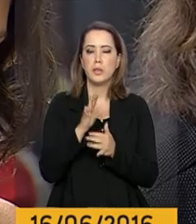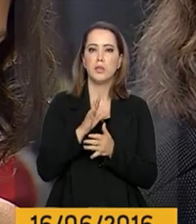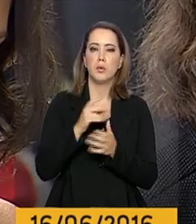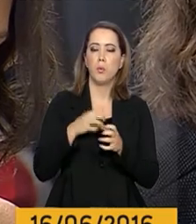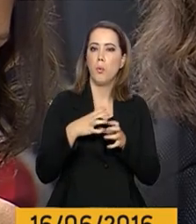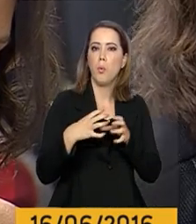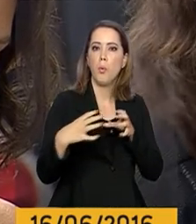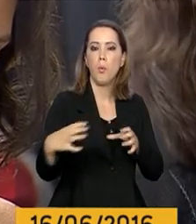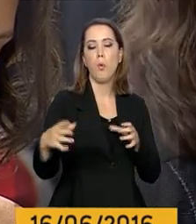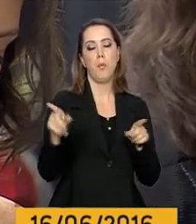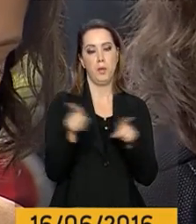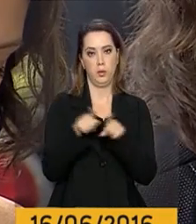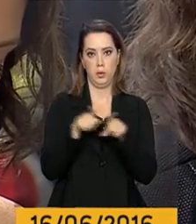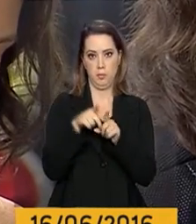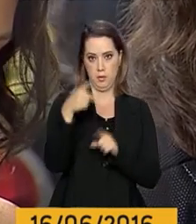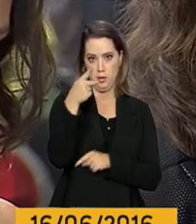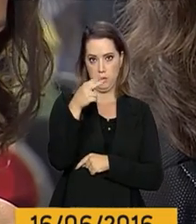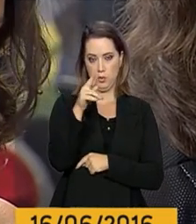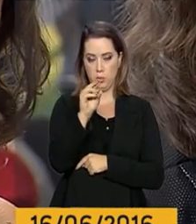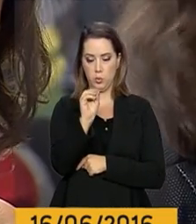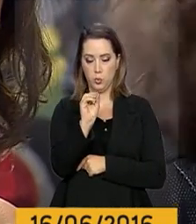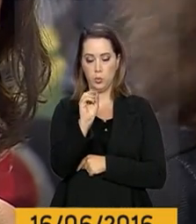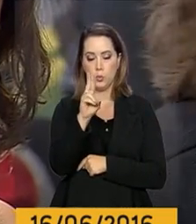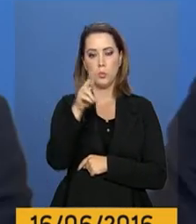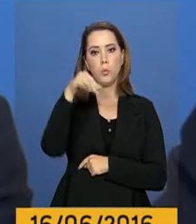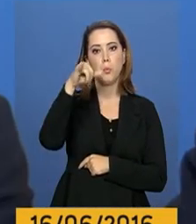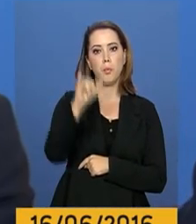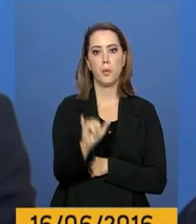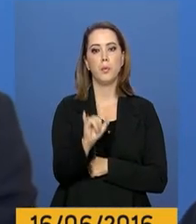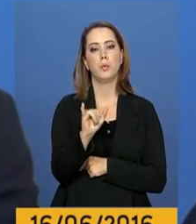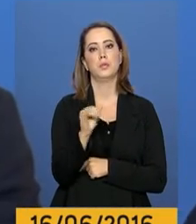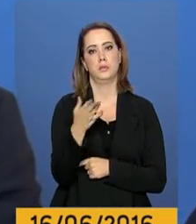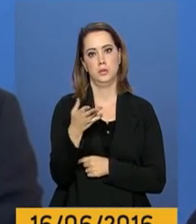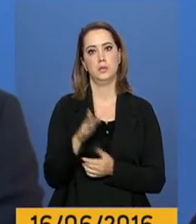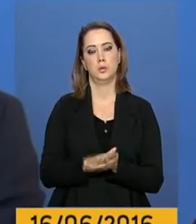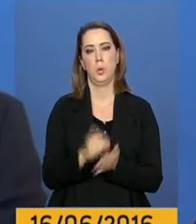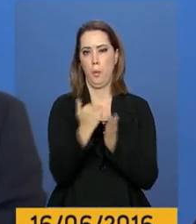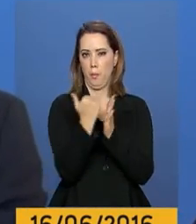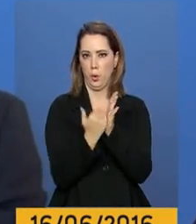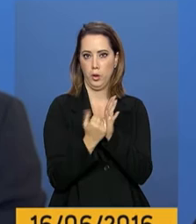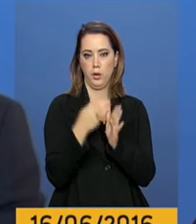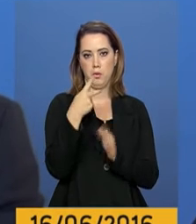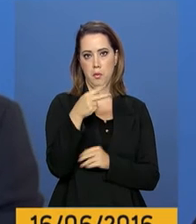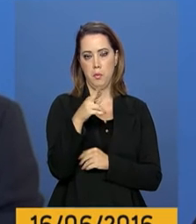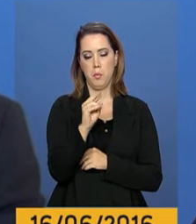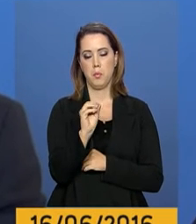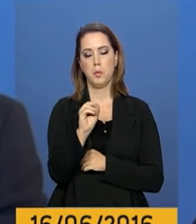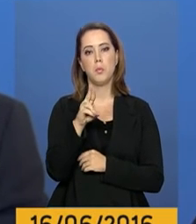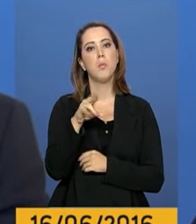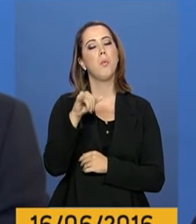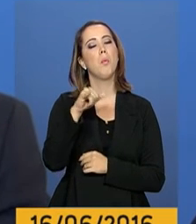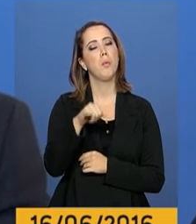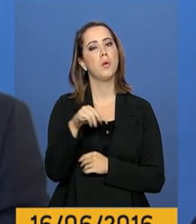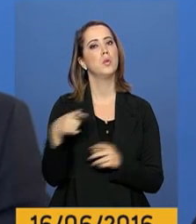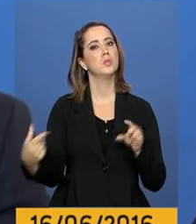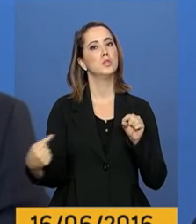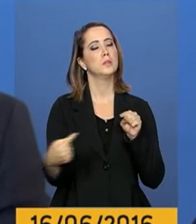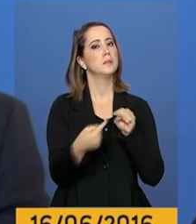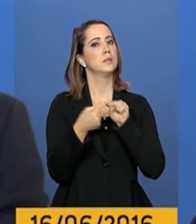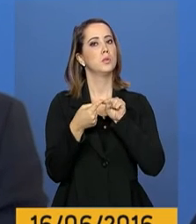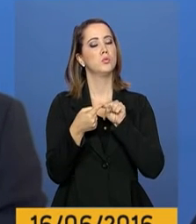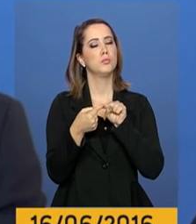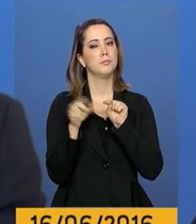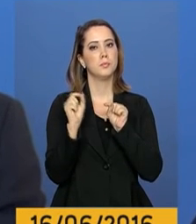do ProUni? Bom, no caso do ProUni, o ProUni ele tem uma vinculação direta